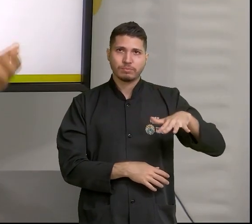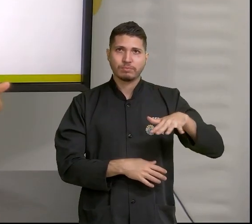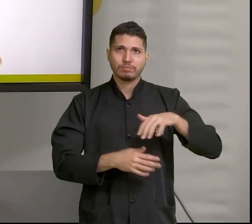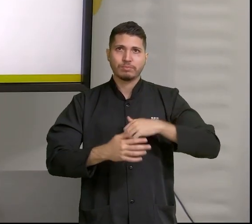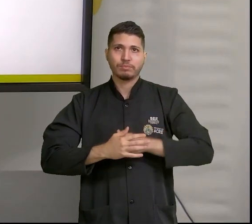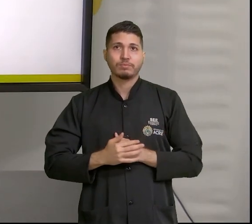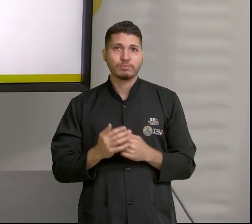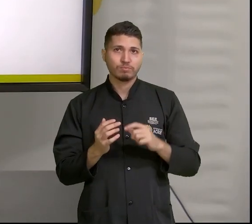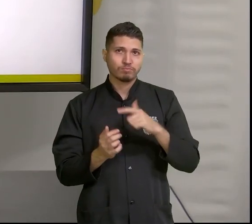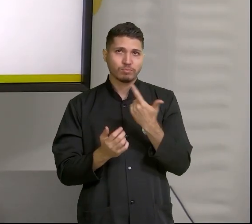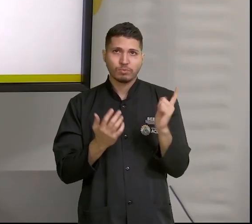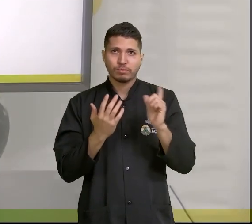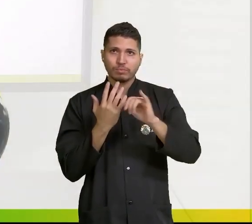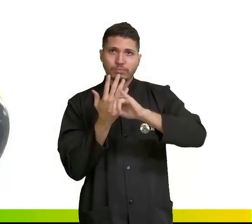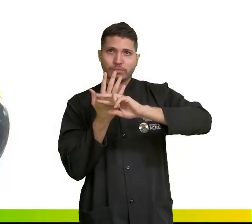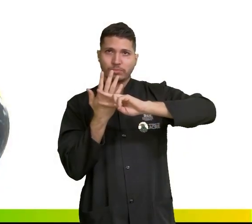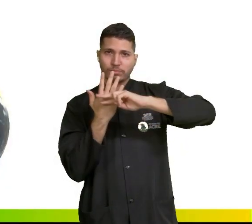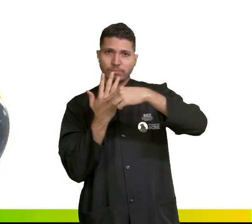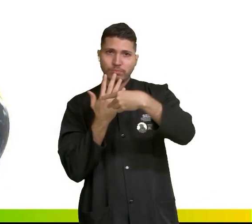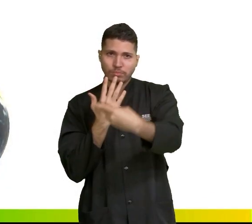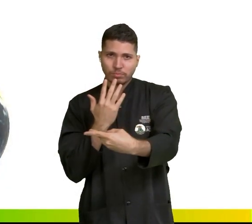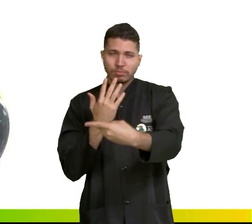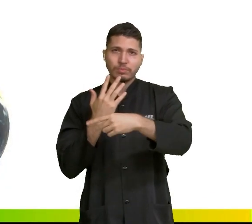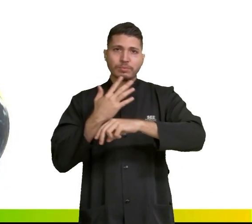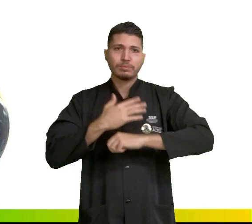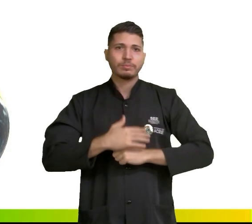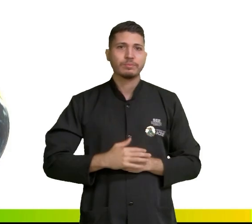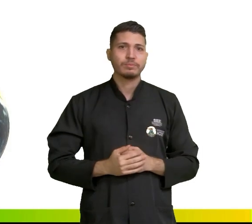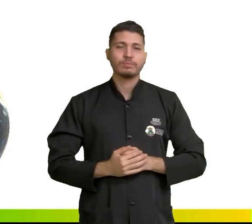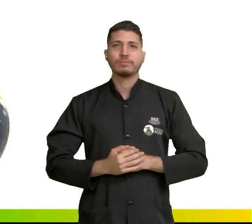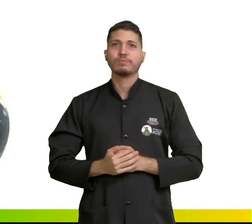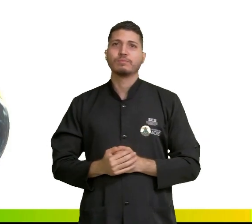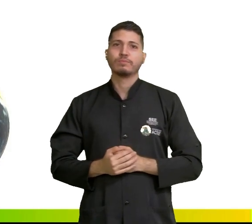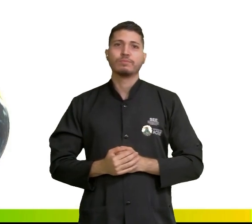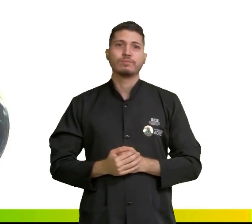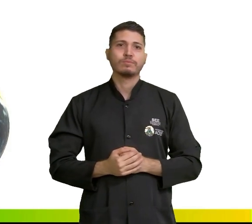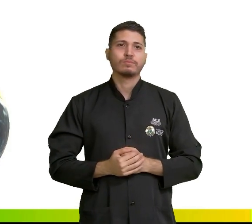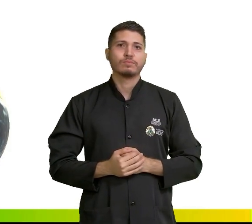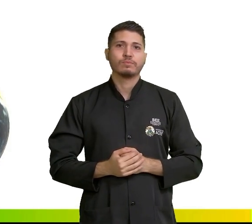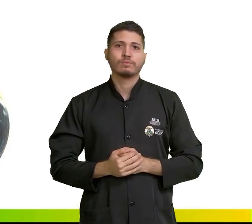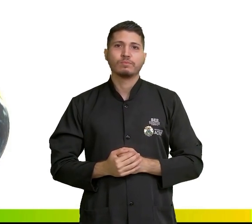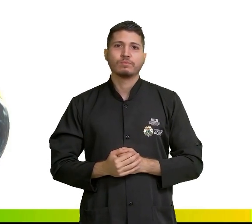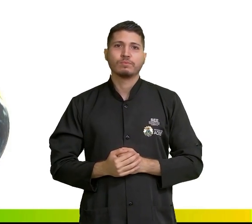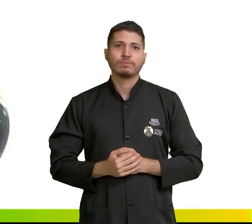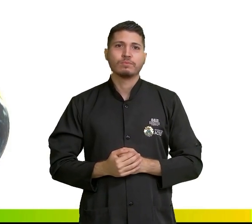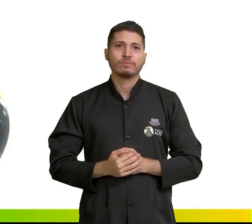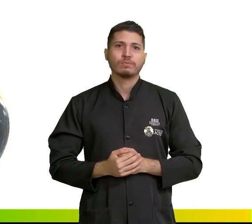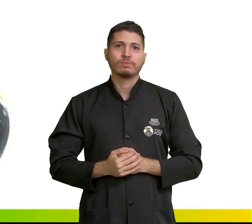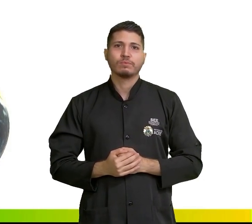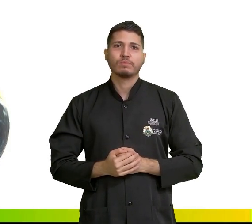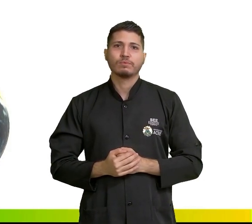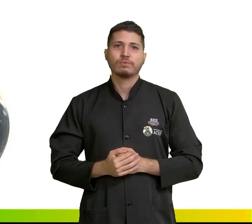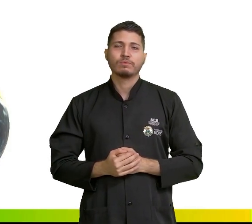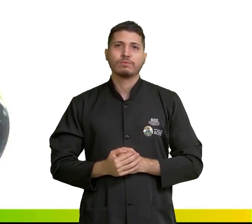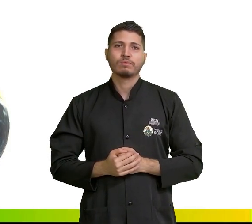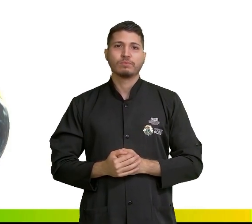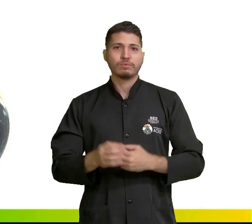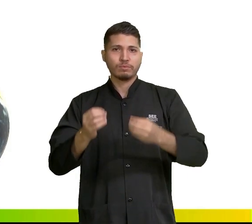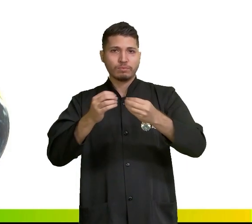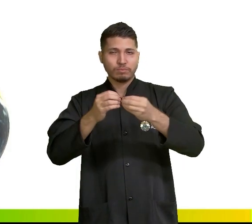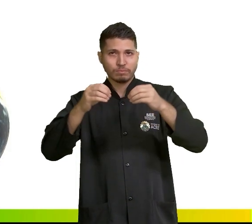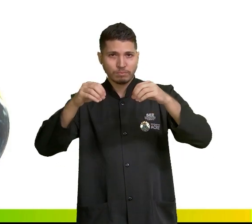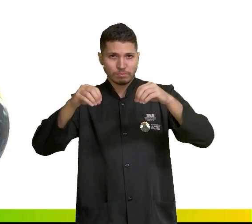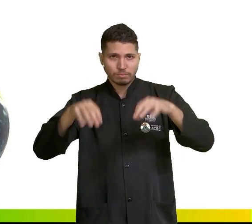Outra consequência, vamos aqui comigo, é o aumento de doenças respiratórias, como eu disse,